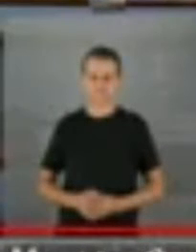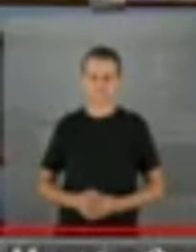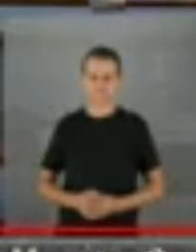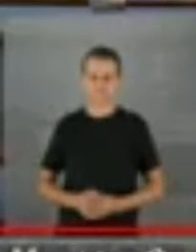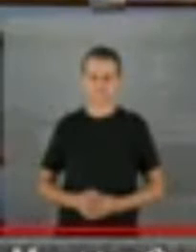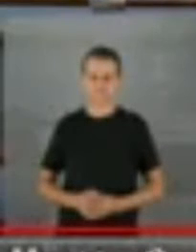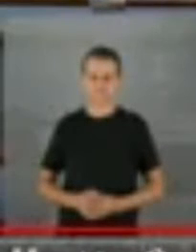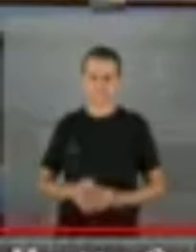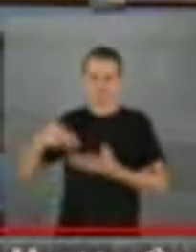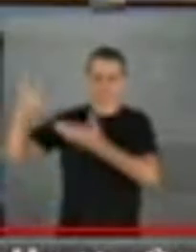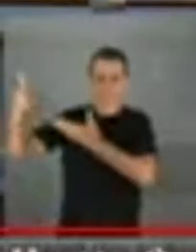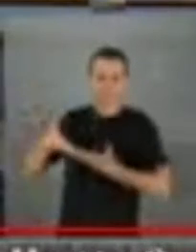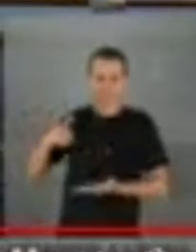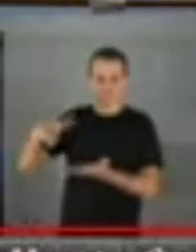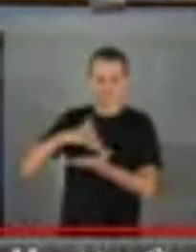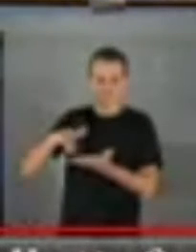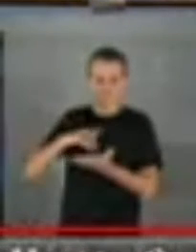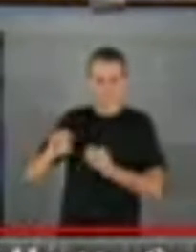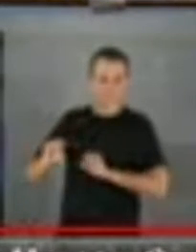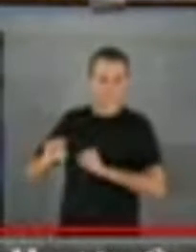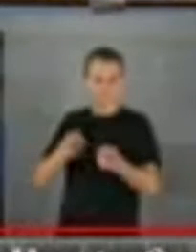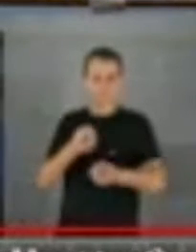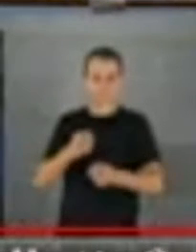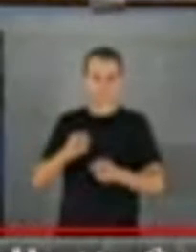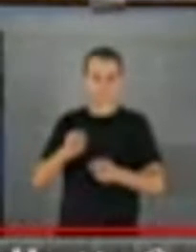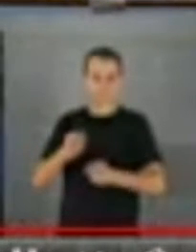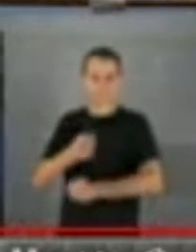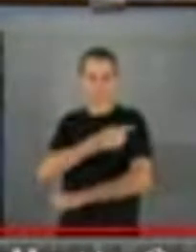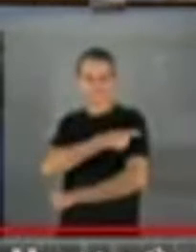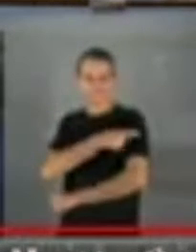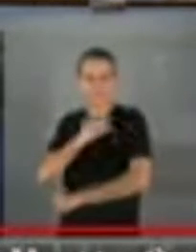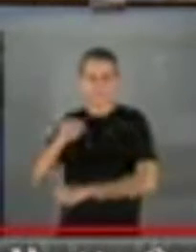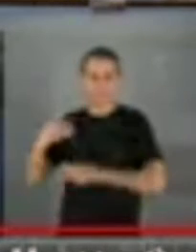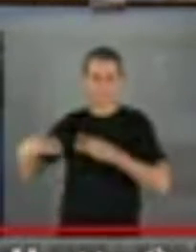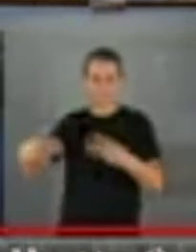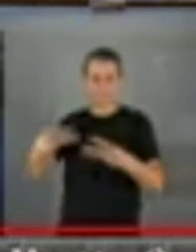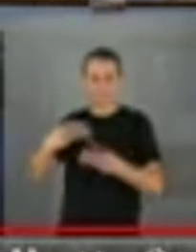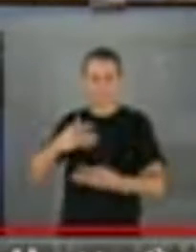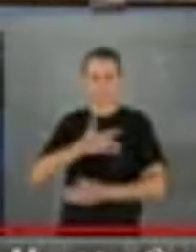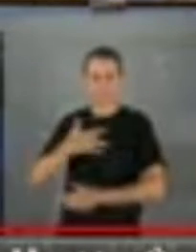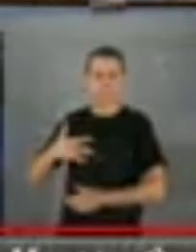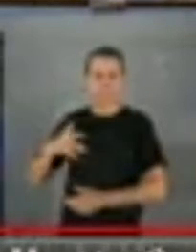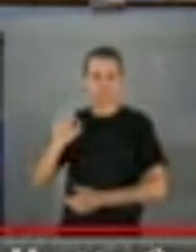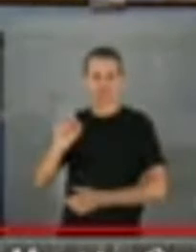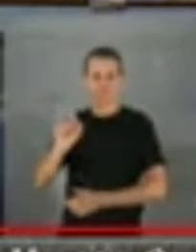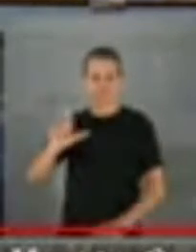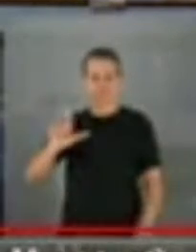Convocar a ex-secretária de enfrentamento à Covid do Ministério da Saúde, Luana Araújo.